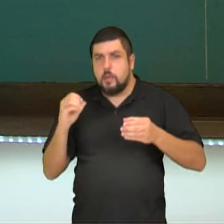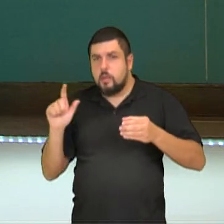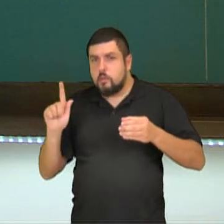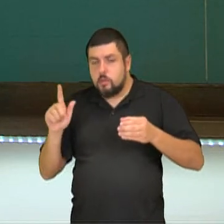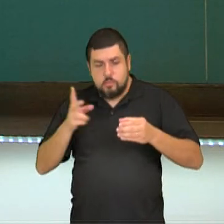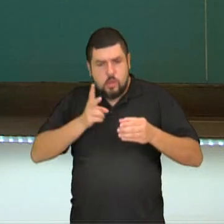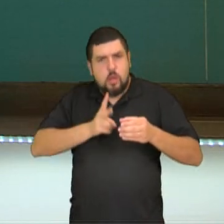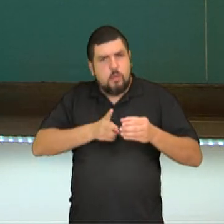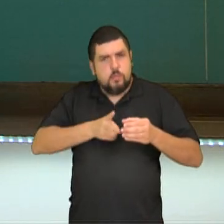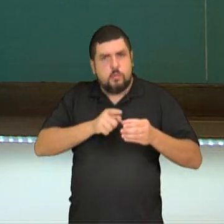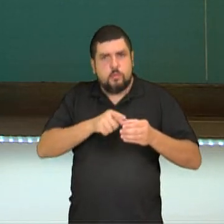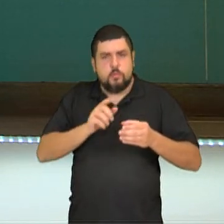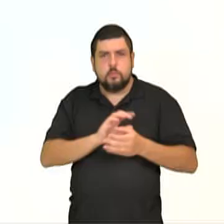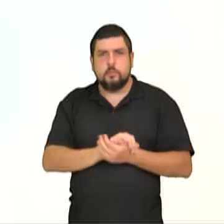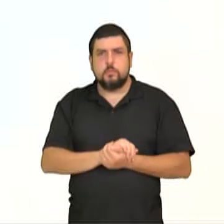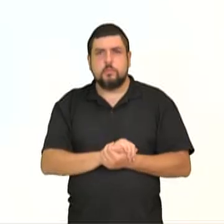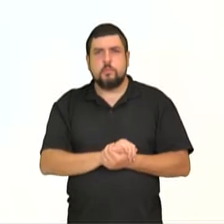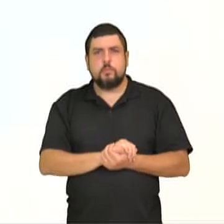as mesmas.